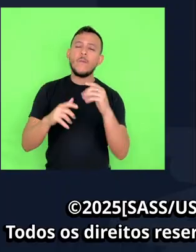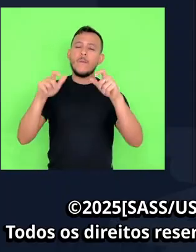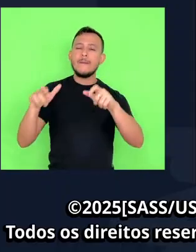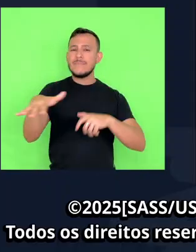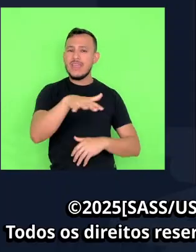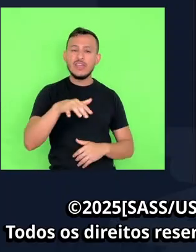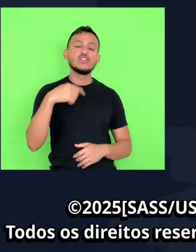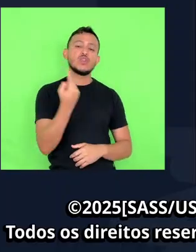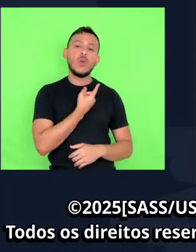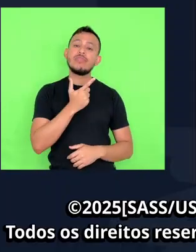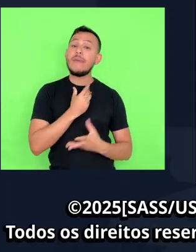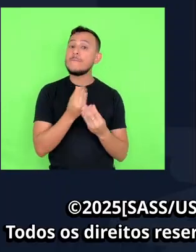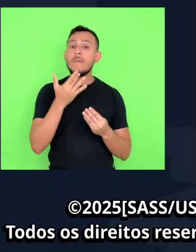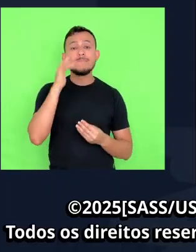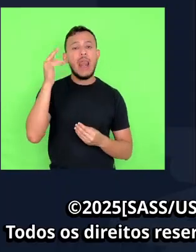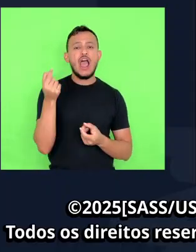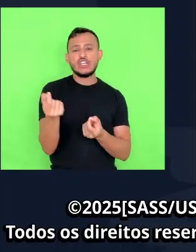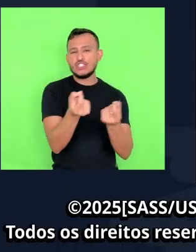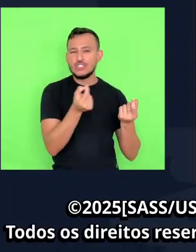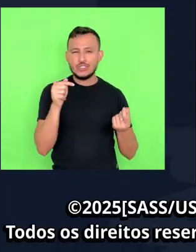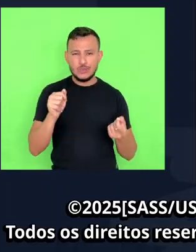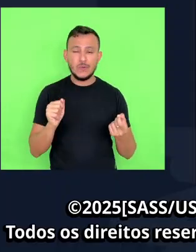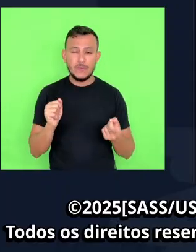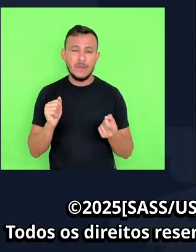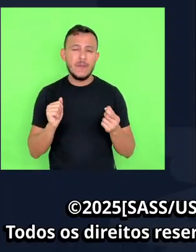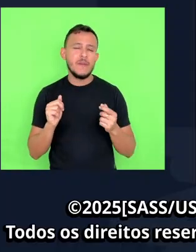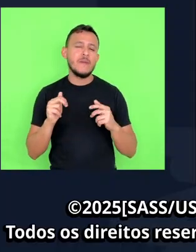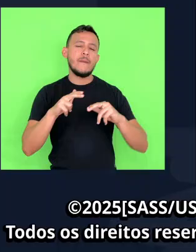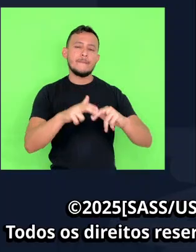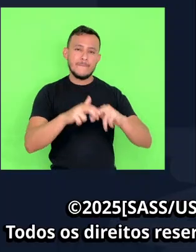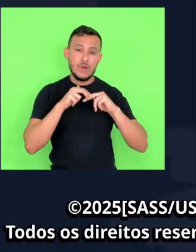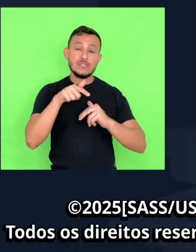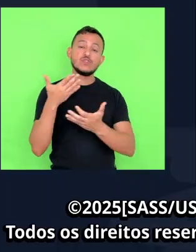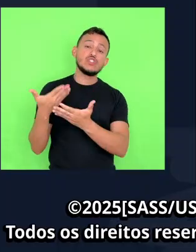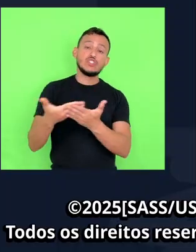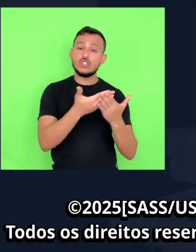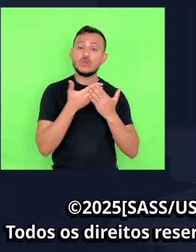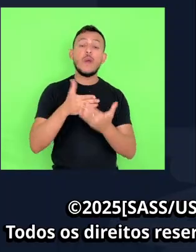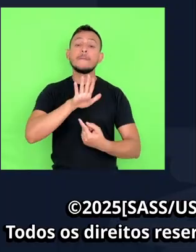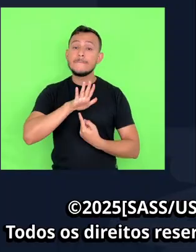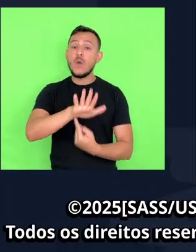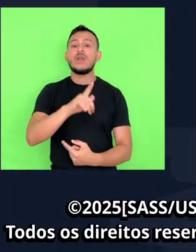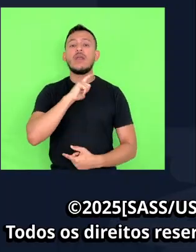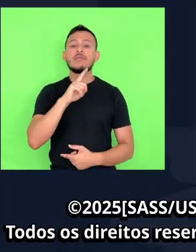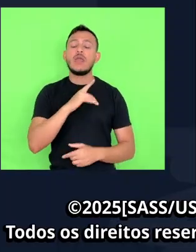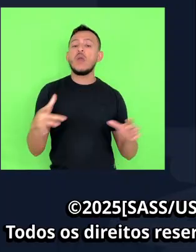nós estamos rodeados de microplásticos. Então, esses estudos mostram